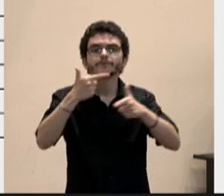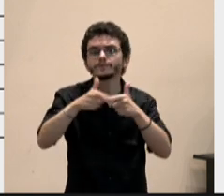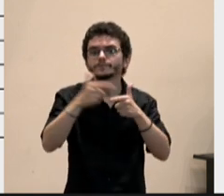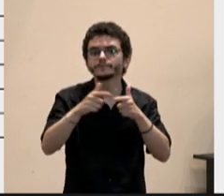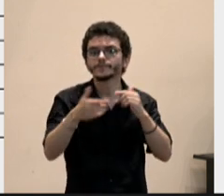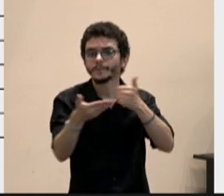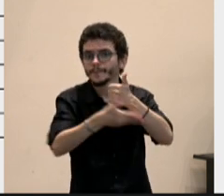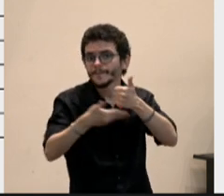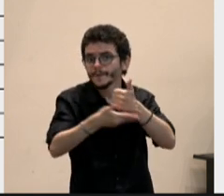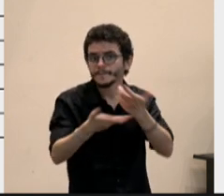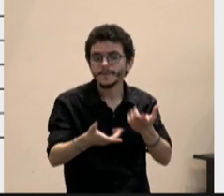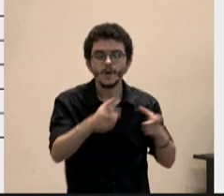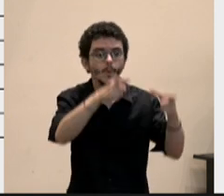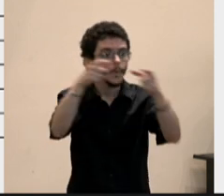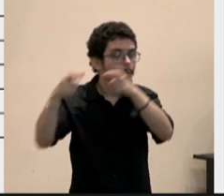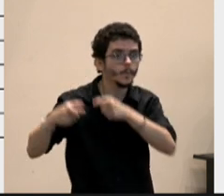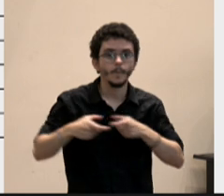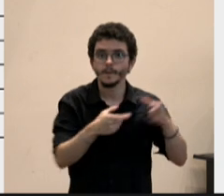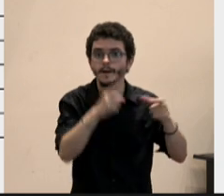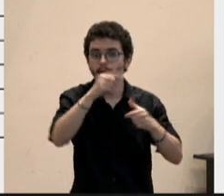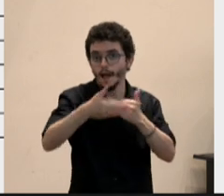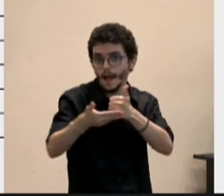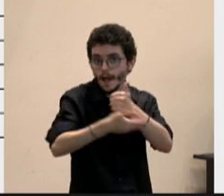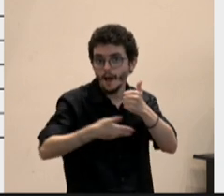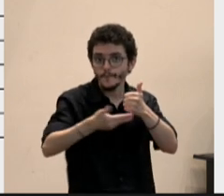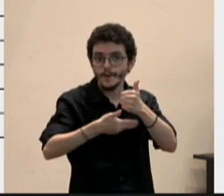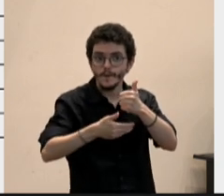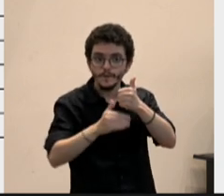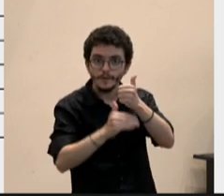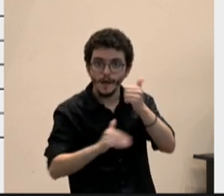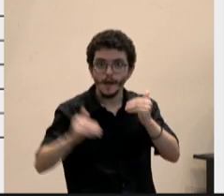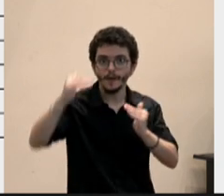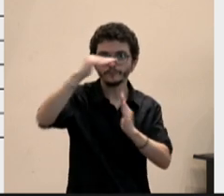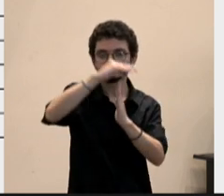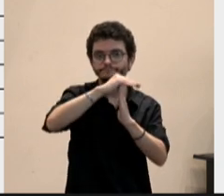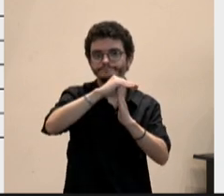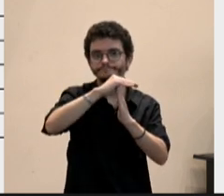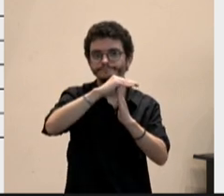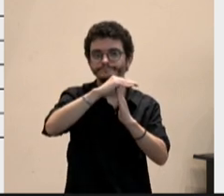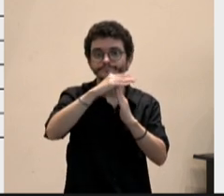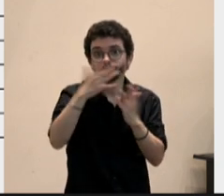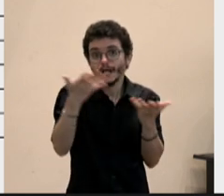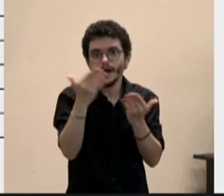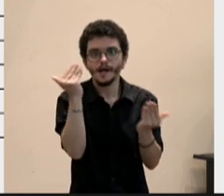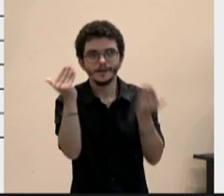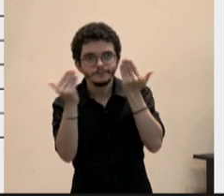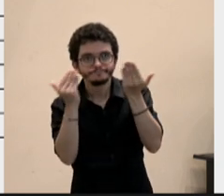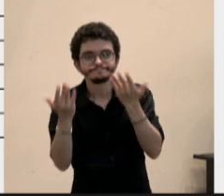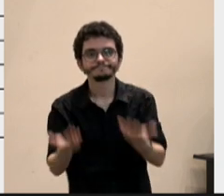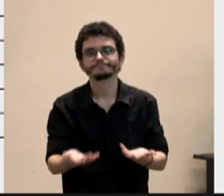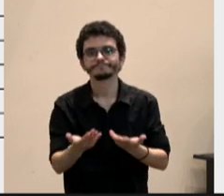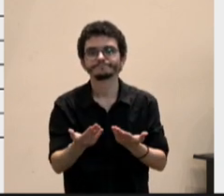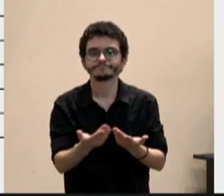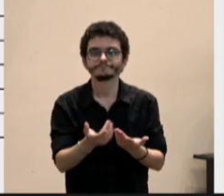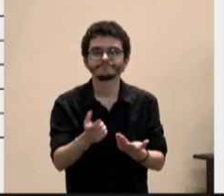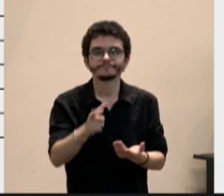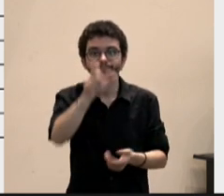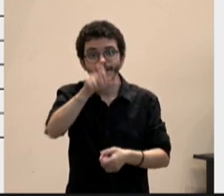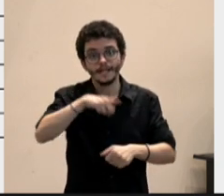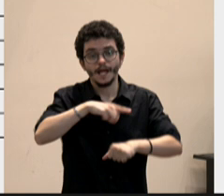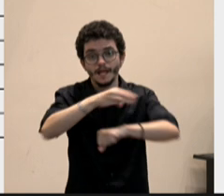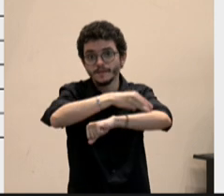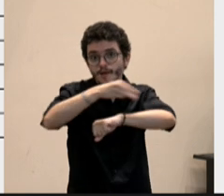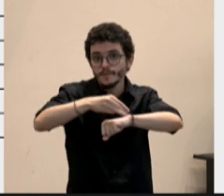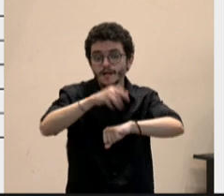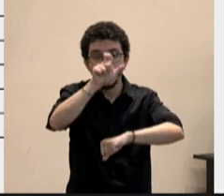Em todos os lugares, é que o piso virou teto. E aí você igualou. Você igualou quem tem magistério com quem